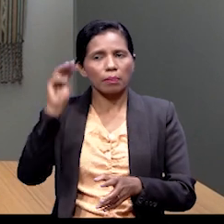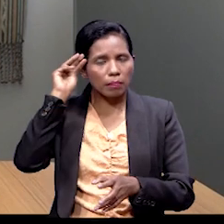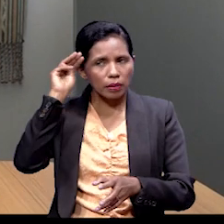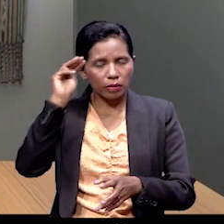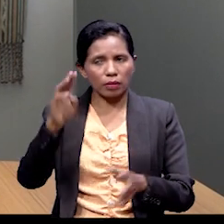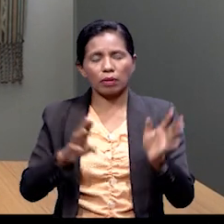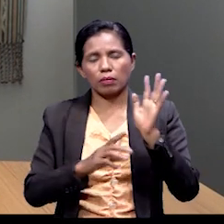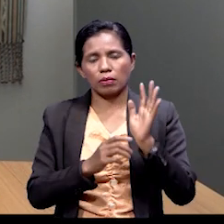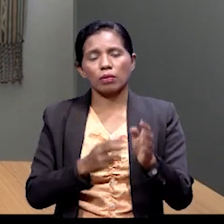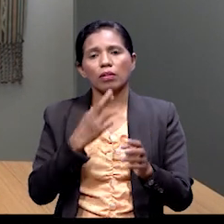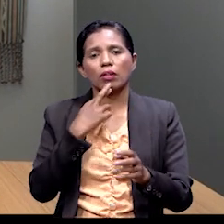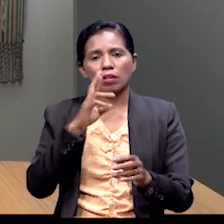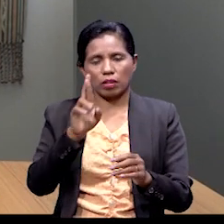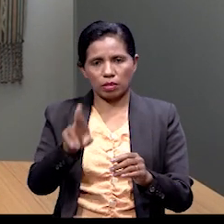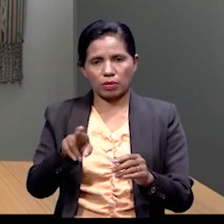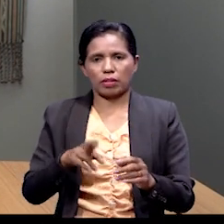responde ba.